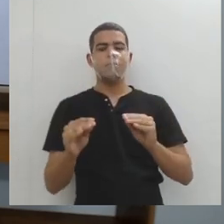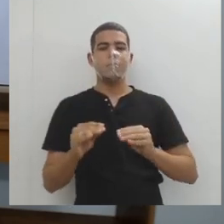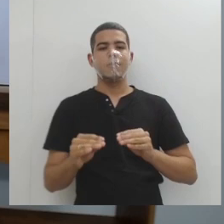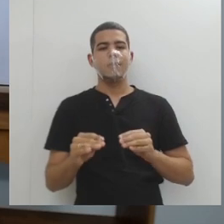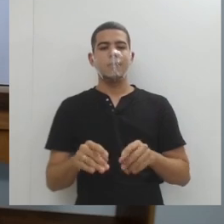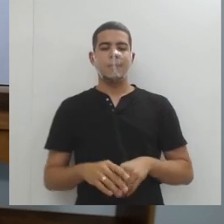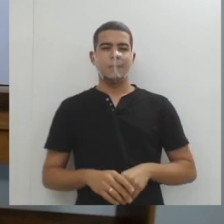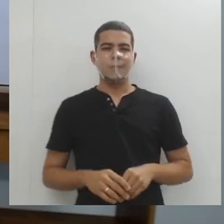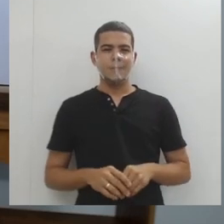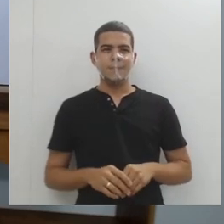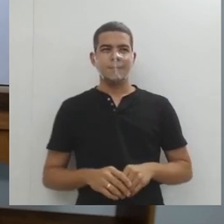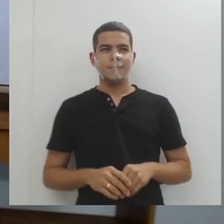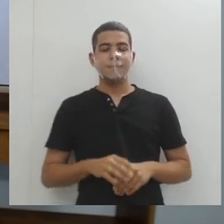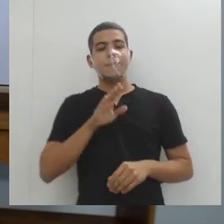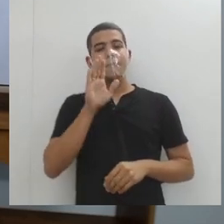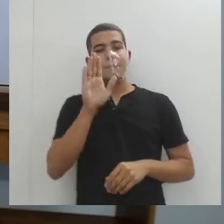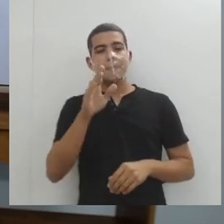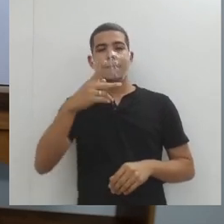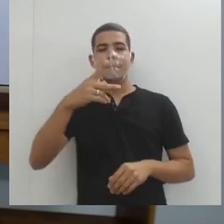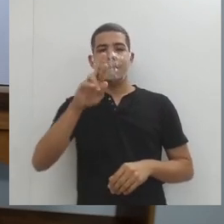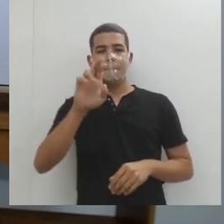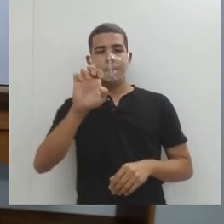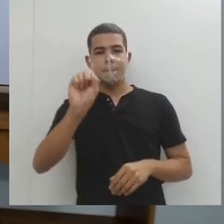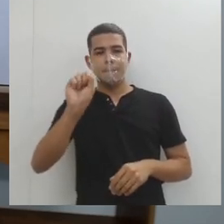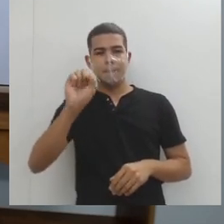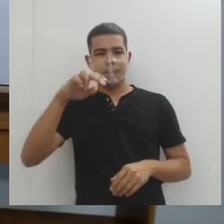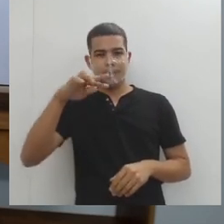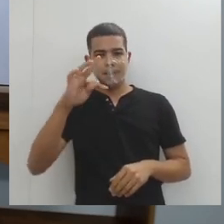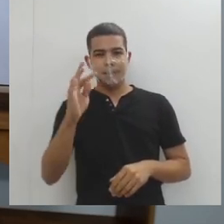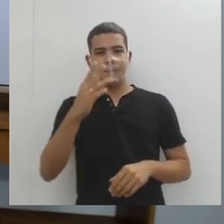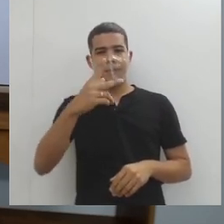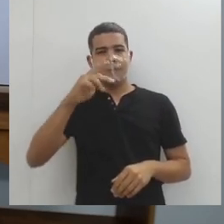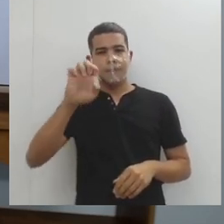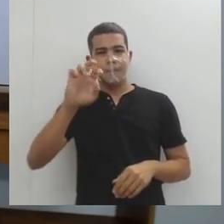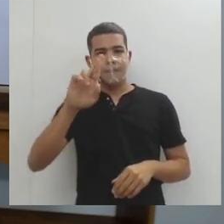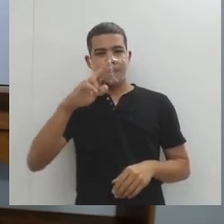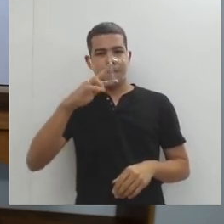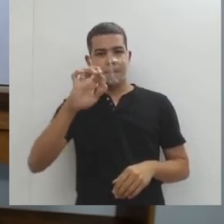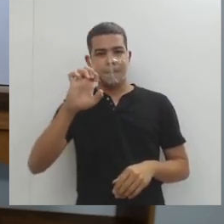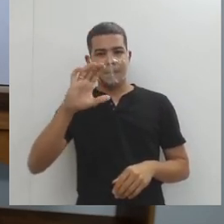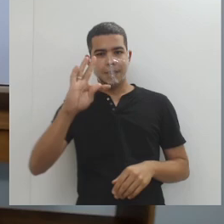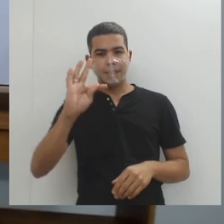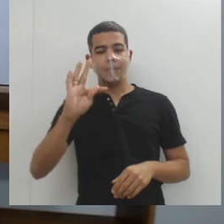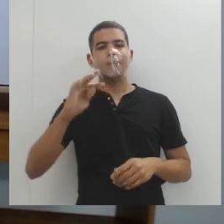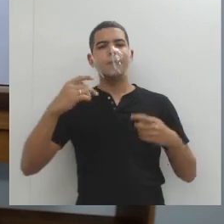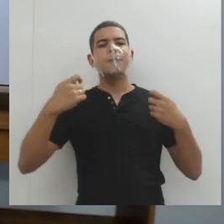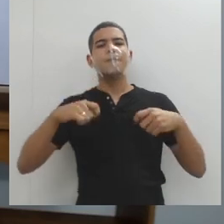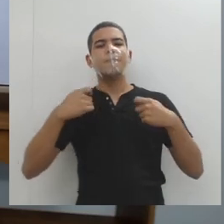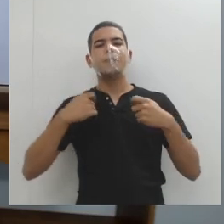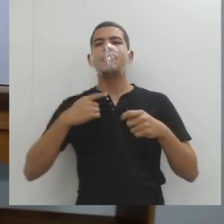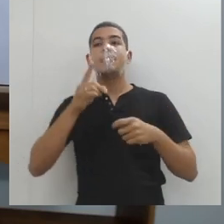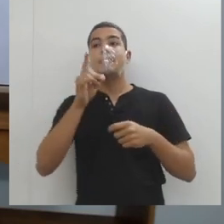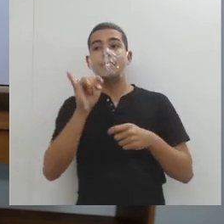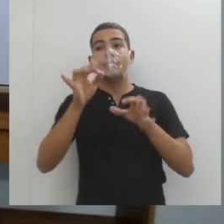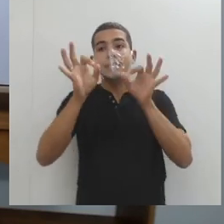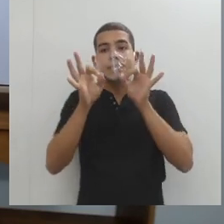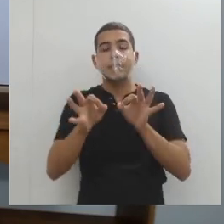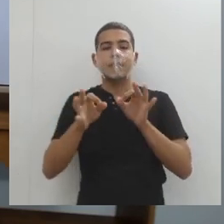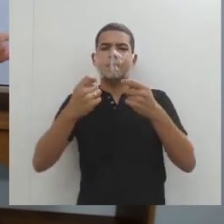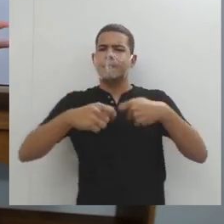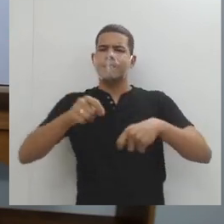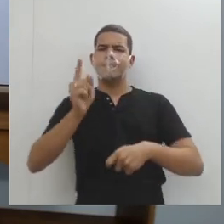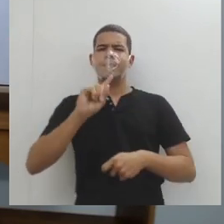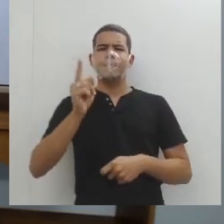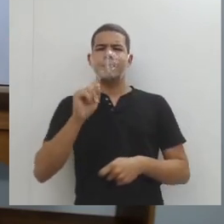ação ocorreu. Já no Present Perfect, a gente não delimita, não faz essa marcação de tempo preciso, de tempo exato. Até porque a ação